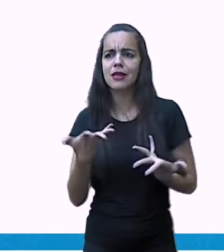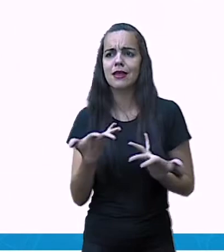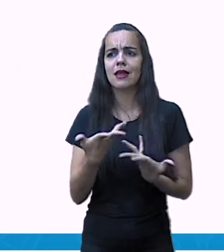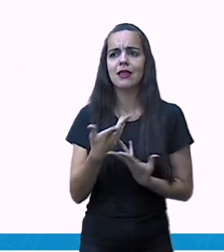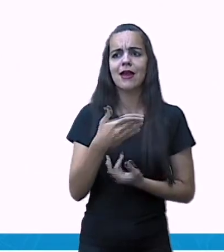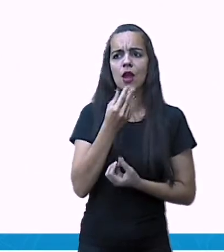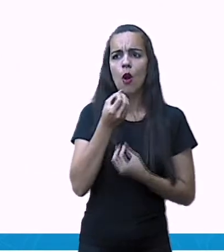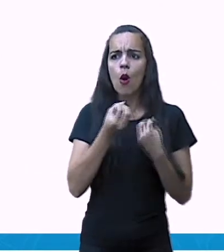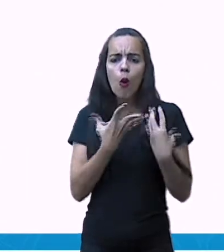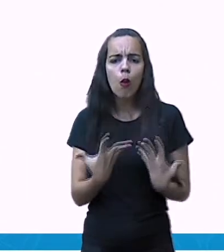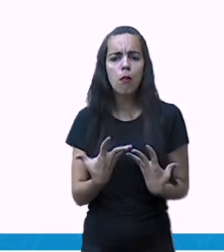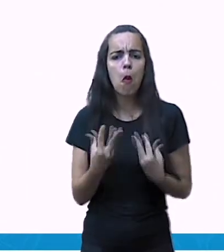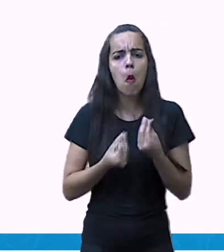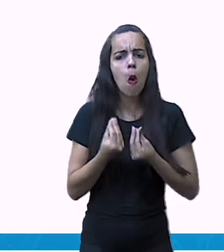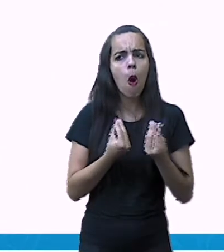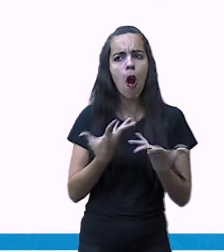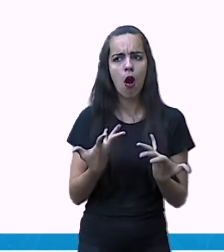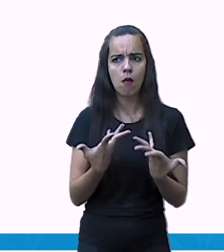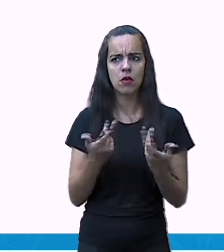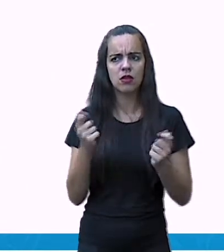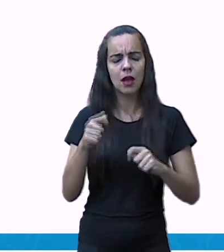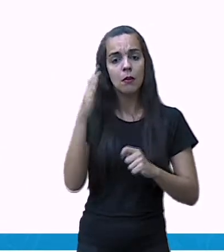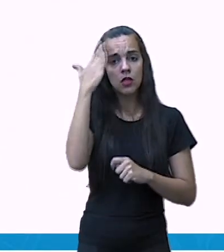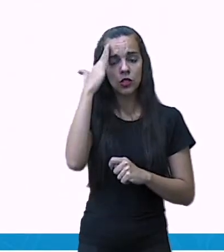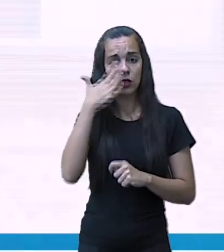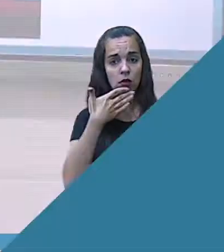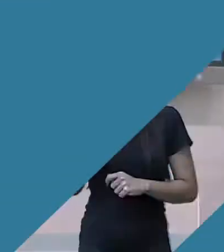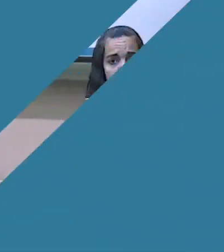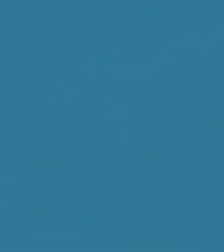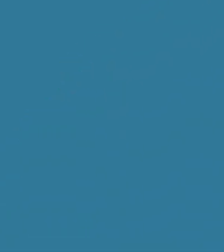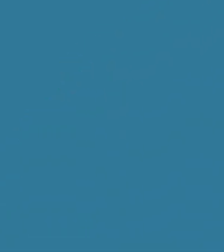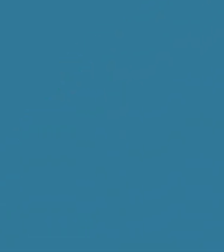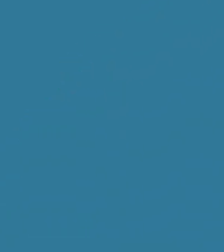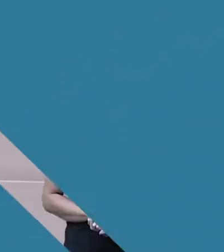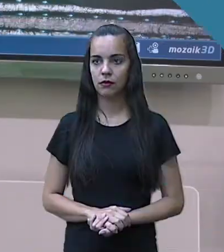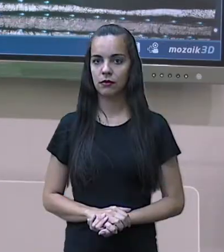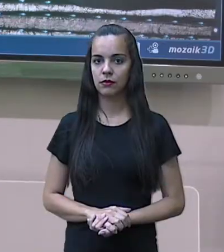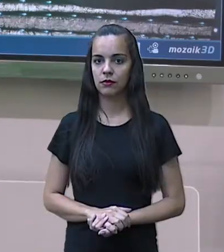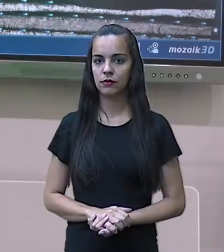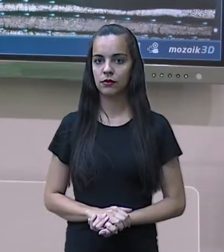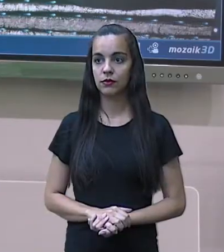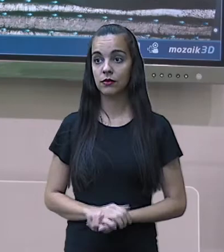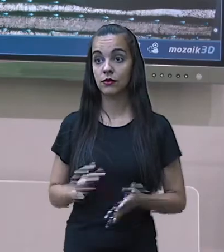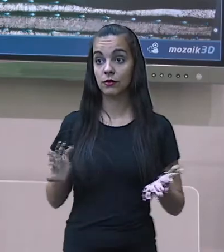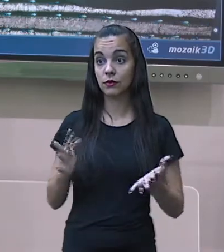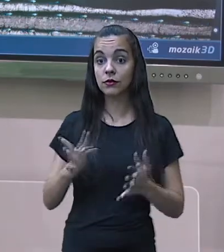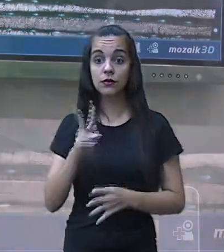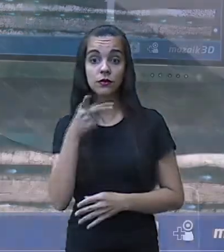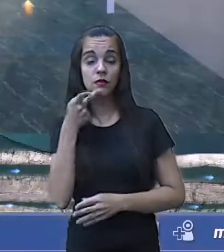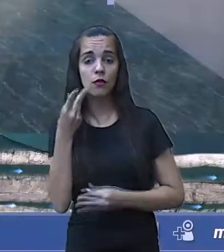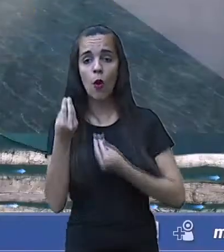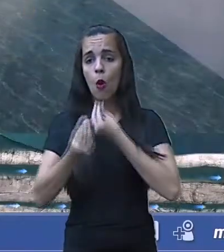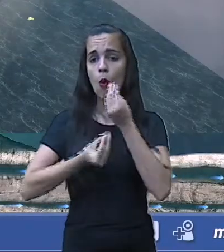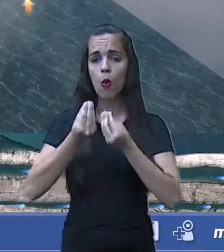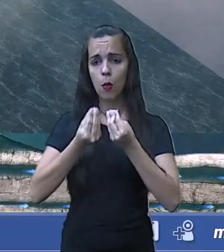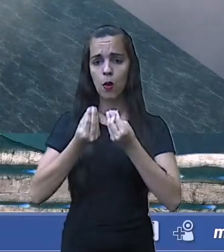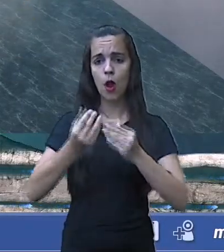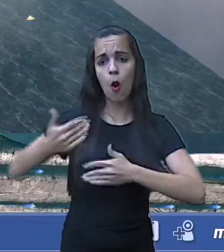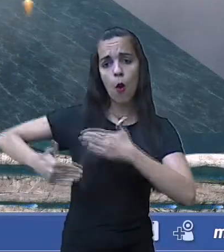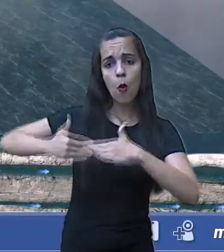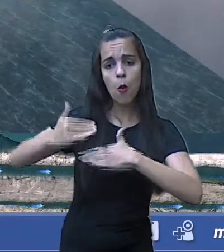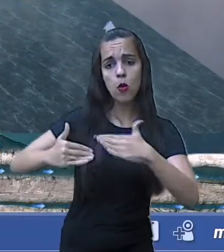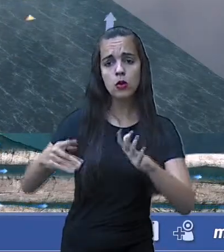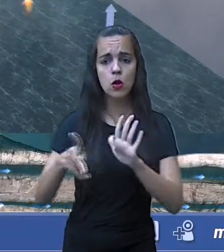3D. É uma tecnologia nova. Vamos lá, então? Observamos agora em 3D.